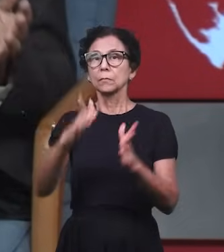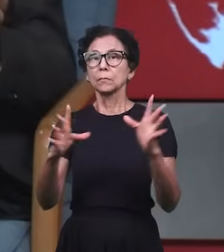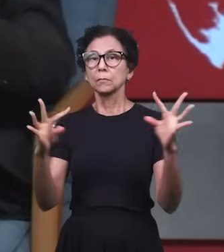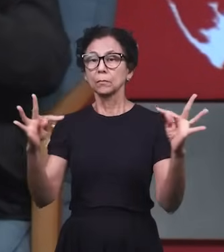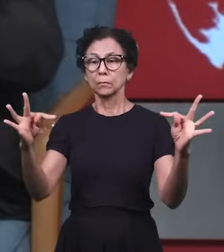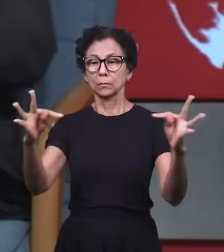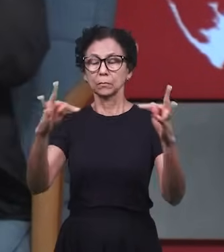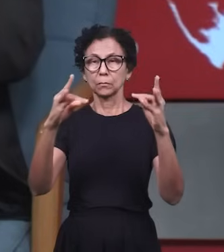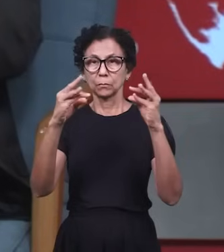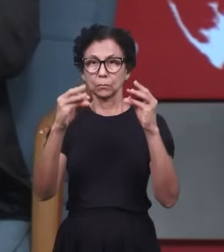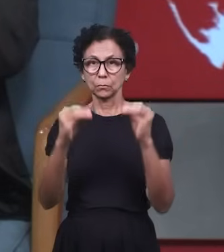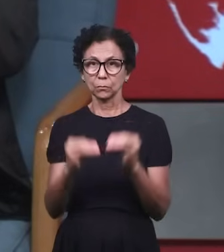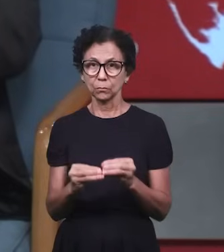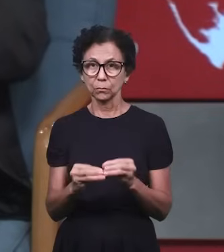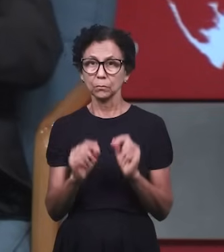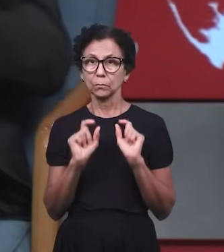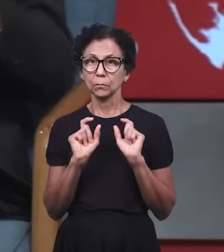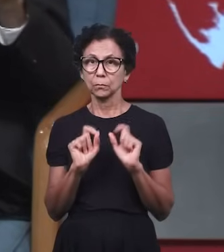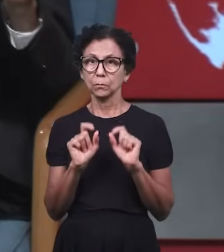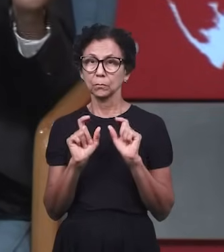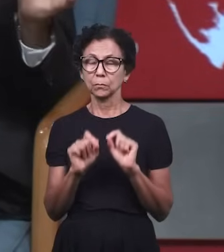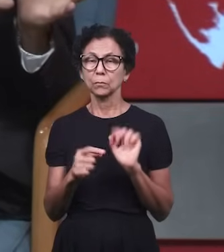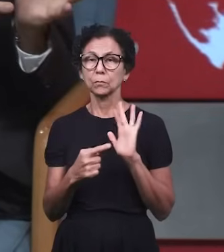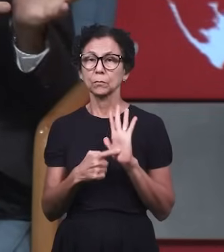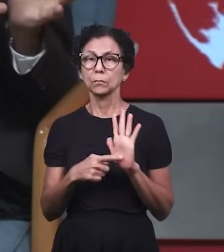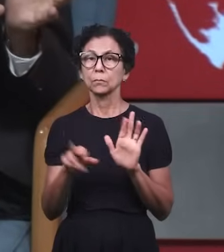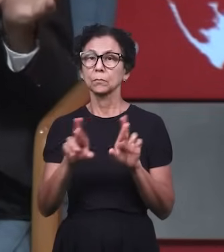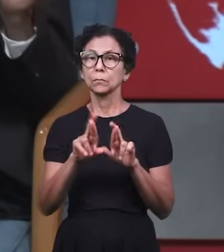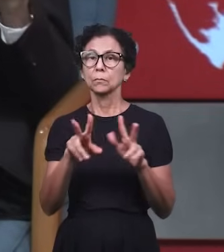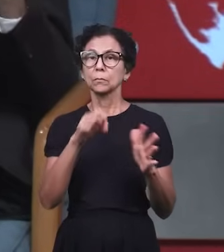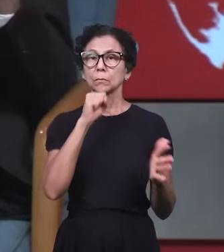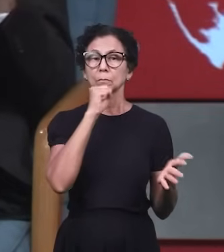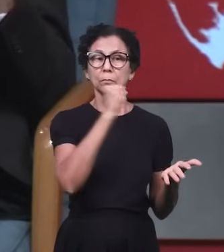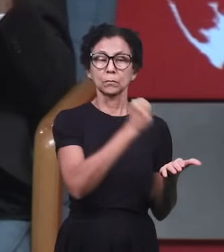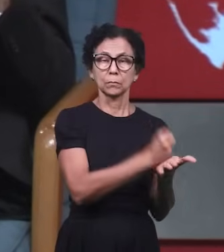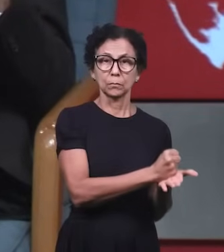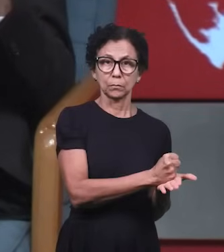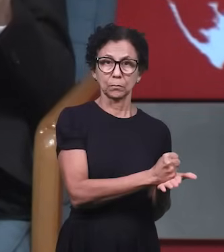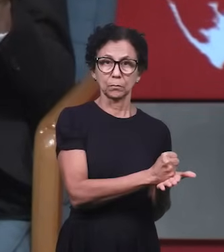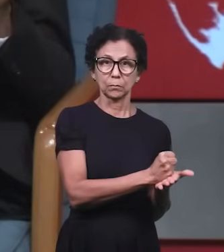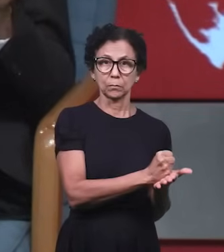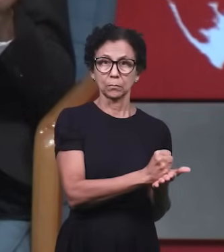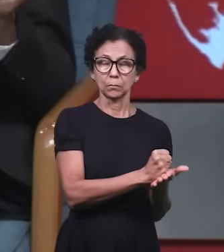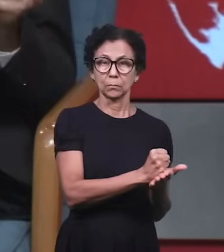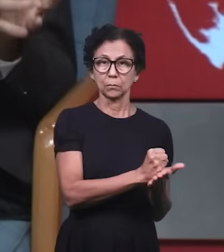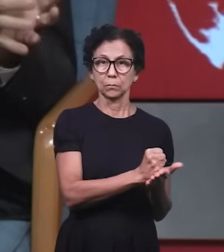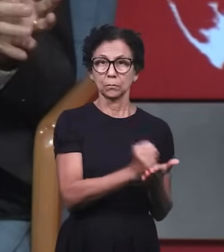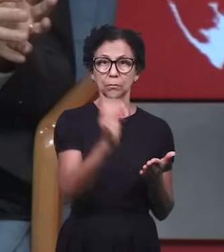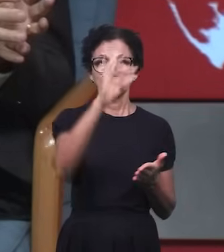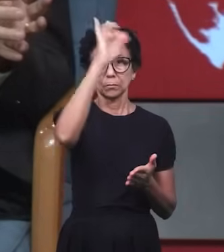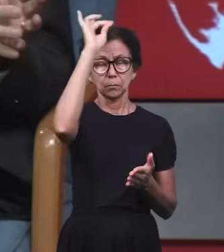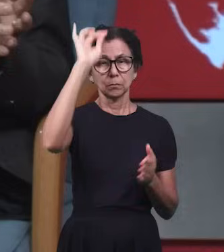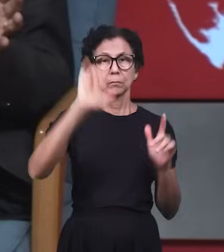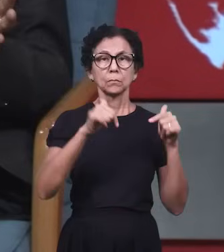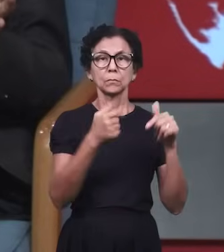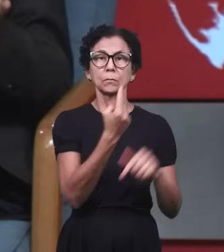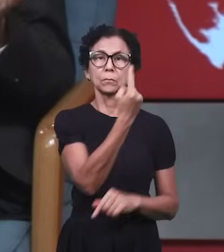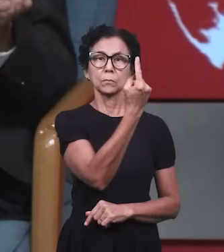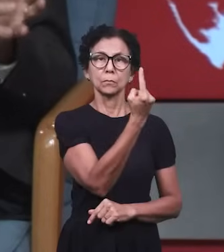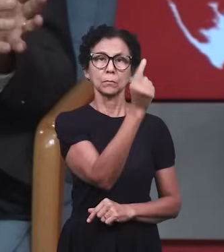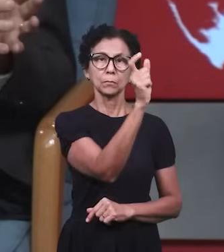carne é para mostrar a diferença entre o Velho Testamento, onde o Espírito Santo agia de forma